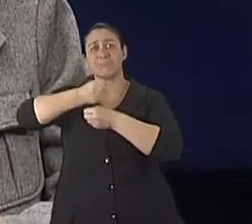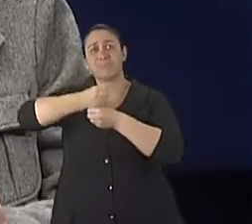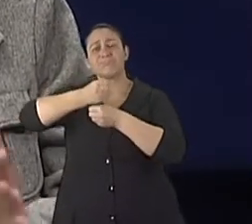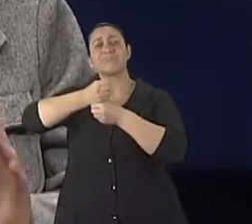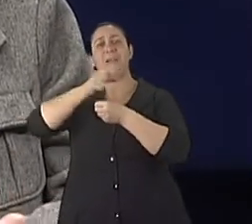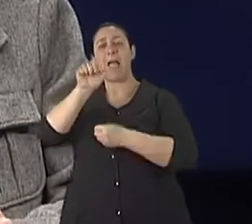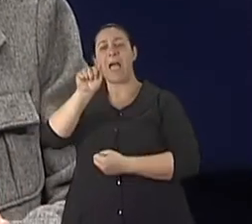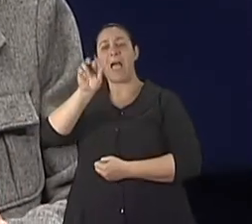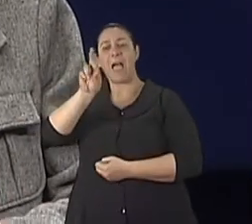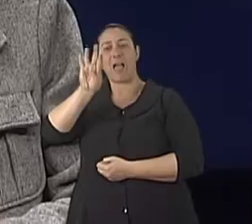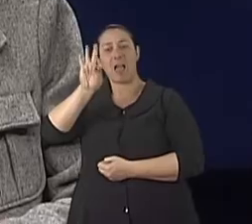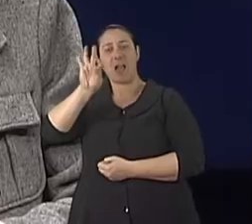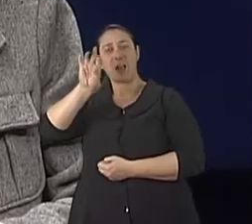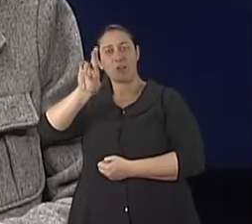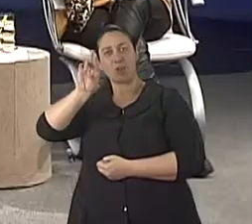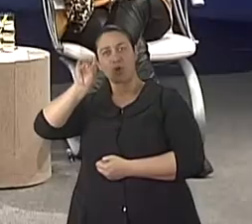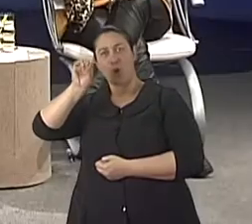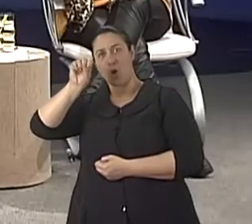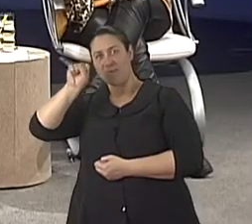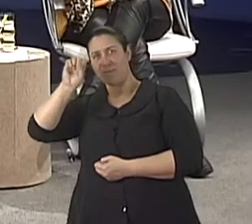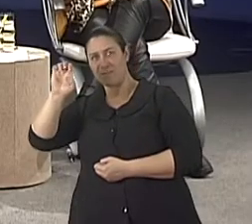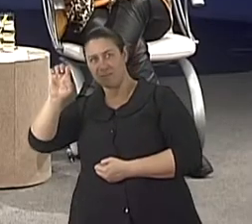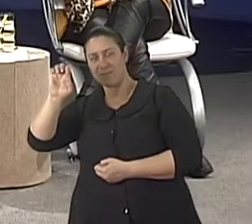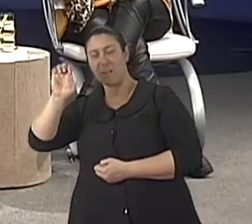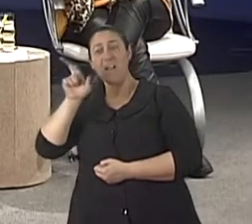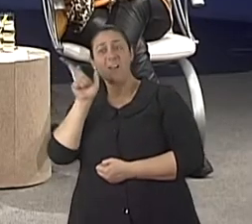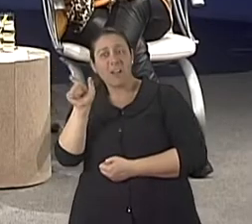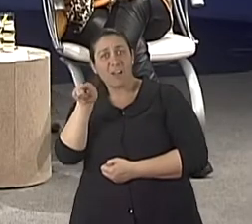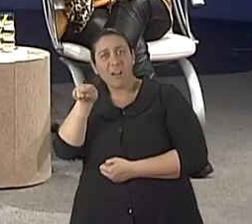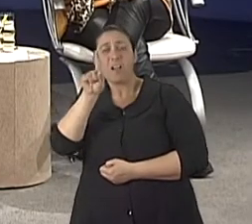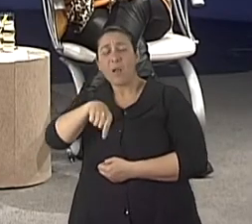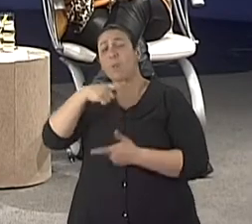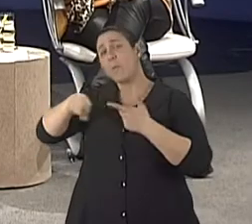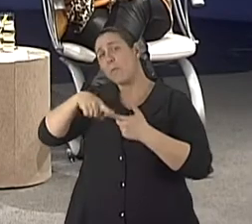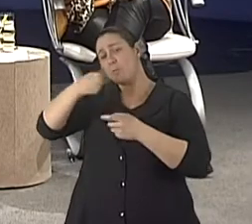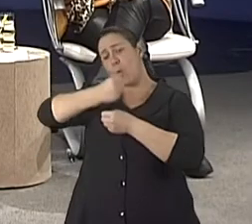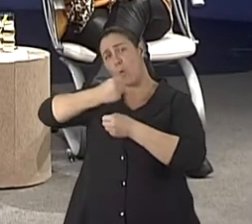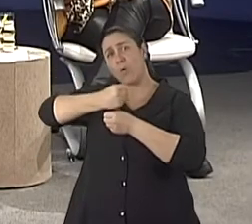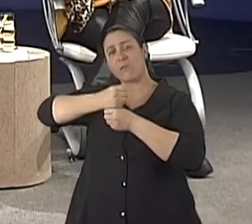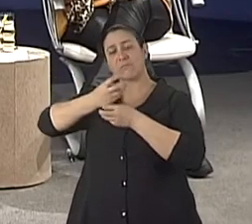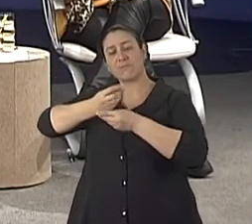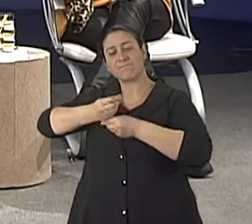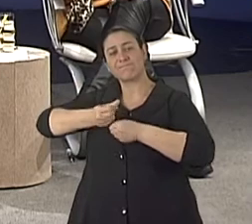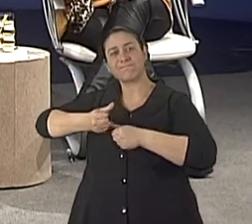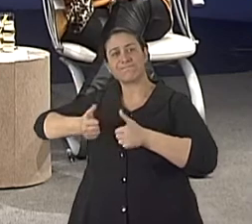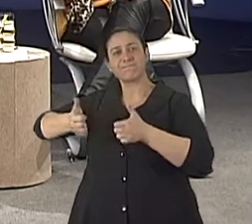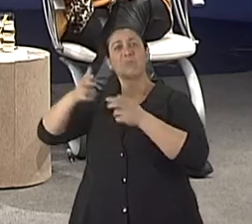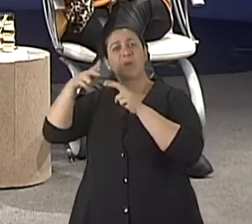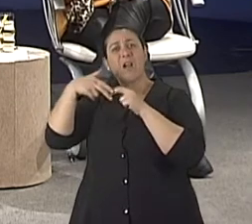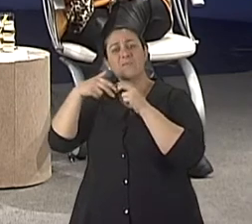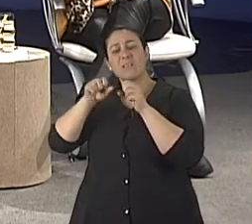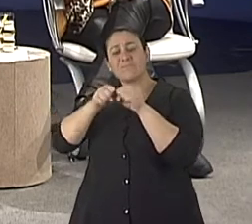etárias e com o nosso dia-a-dia de consultório é os problemas na terceira idade problemas de coluna eles se manifestam na